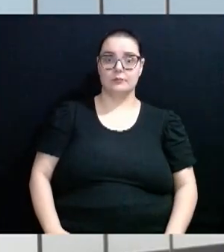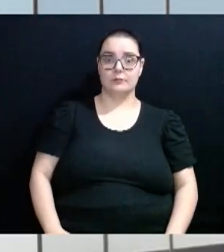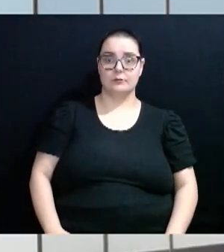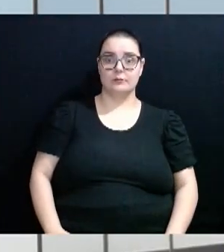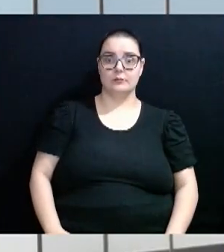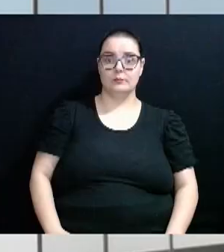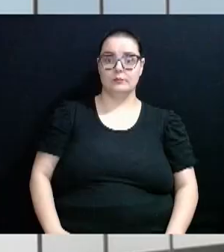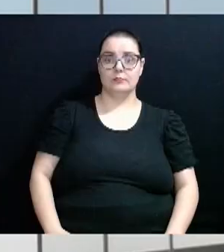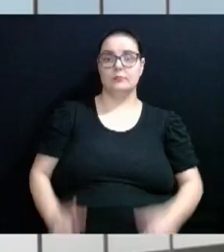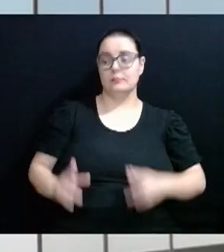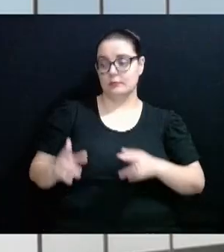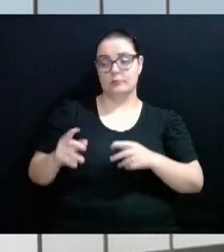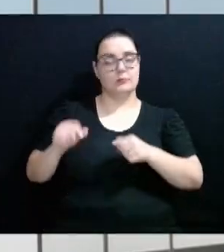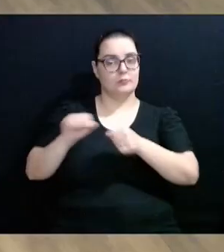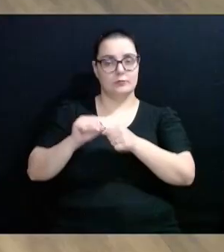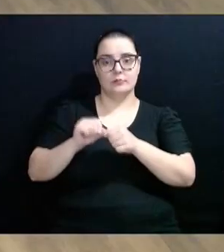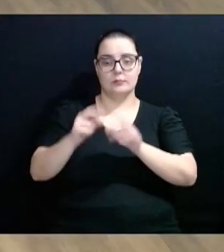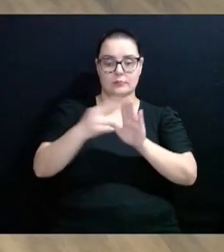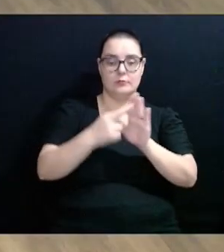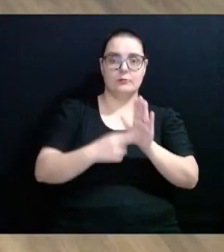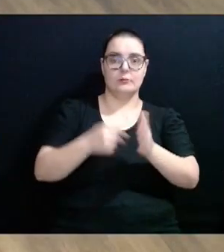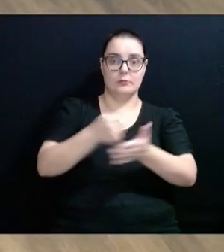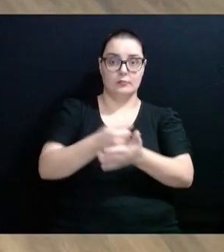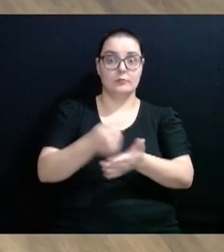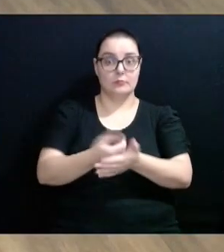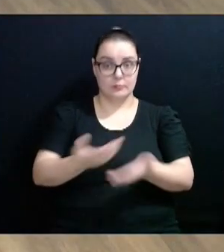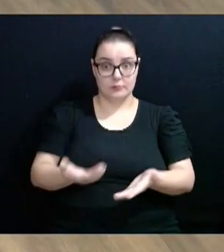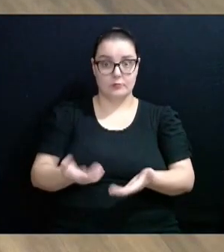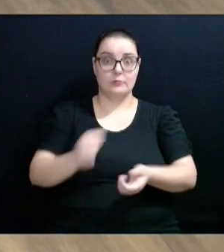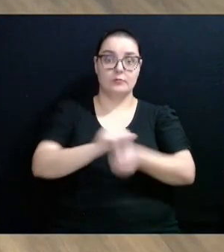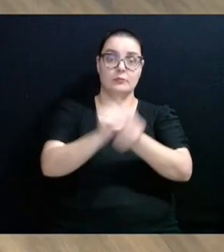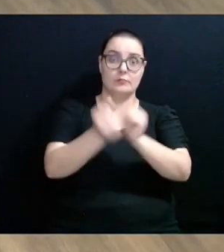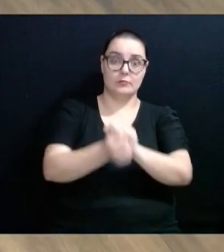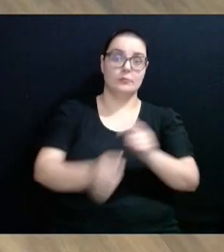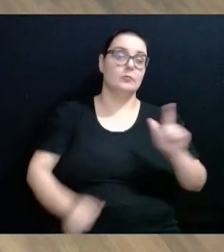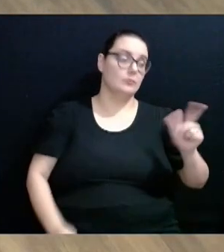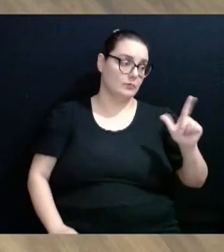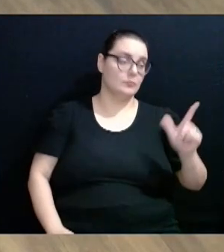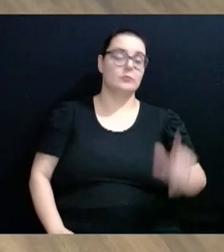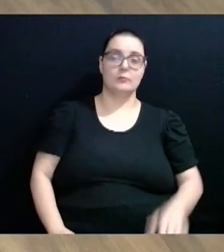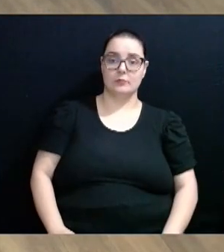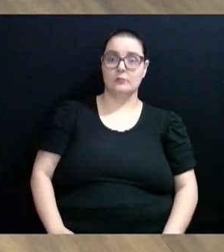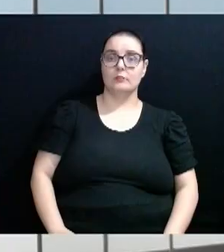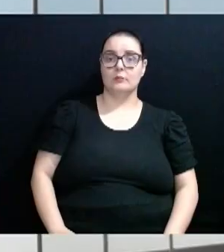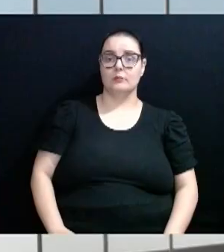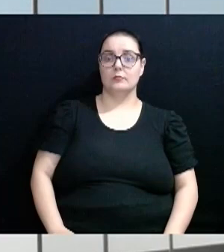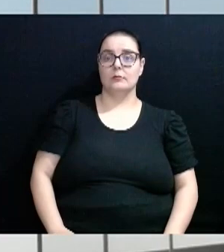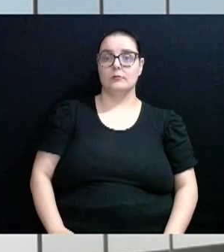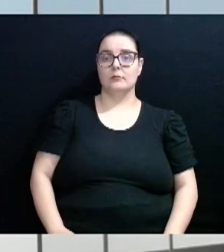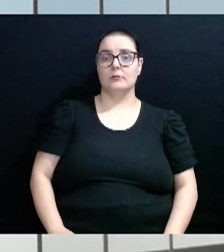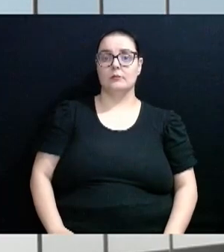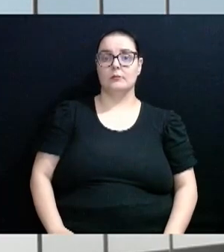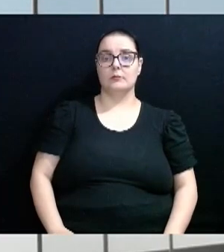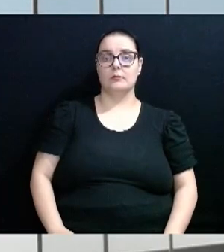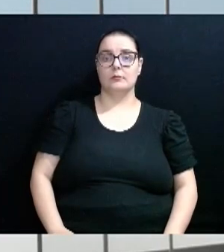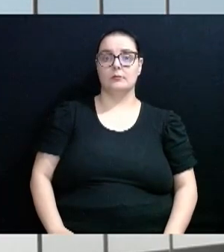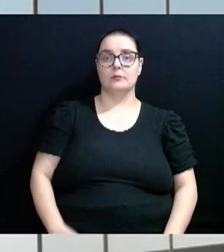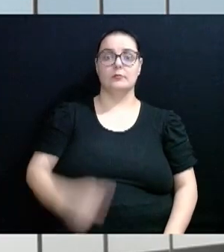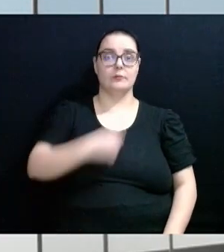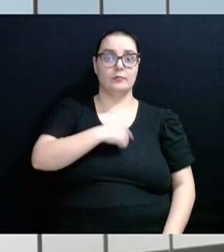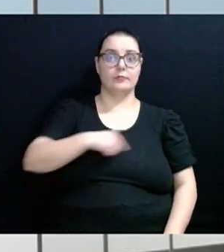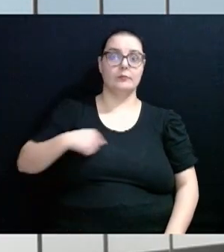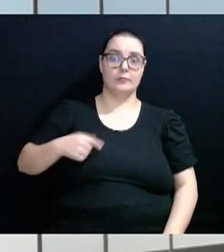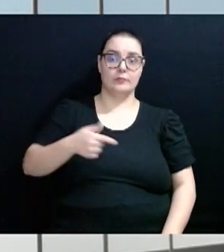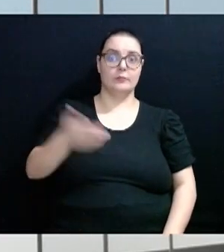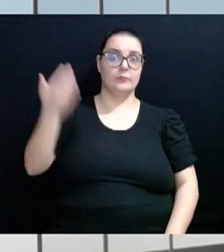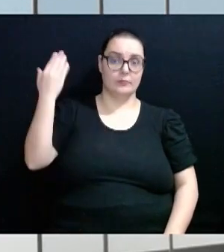definindo regras e está cobrando que eles se adequem, claro, impondo multas. Né? Eu estive na China semana passada, passei a semana